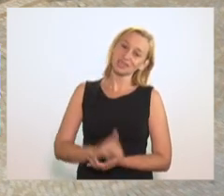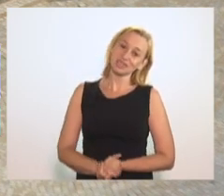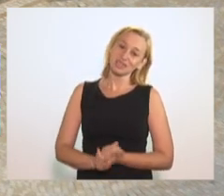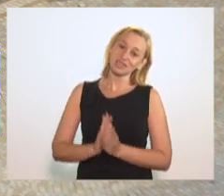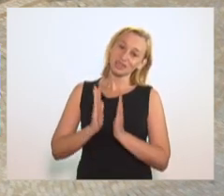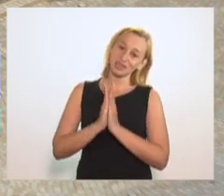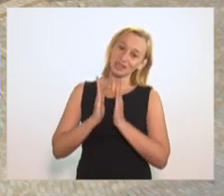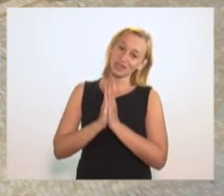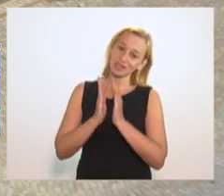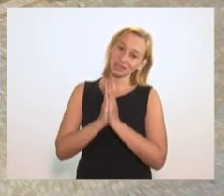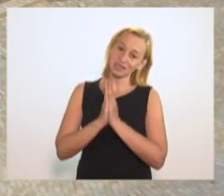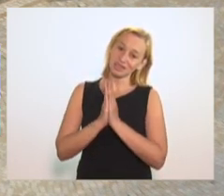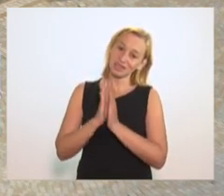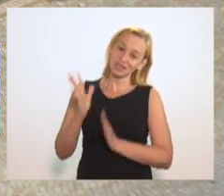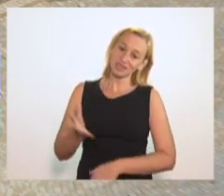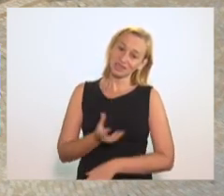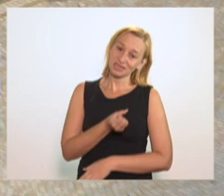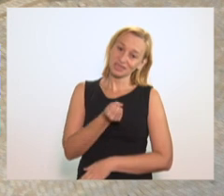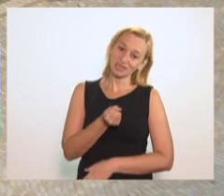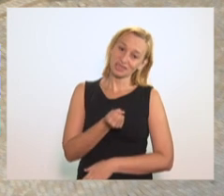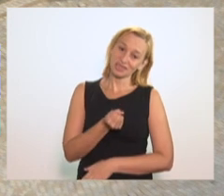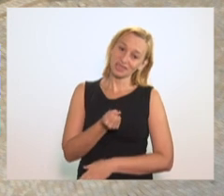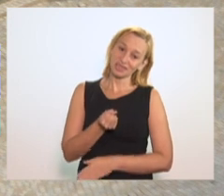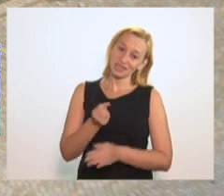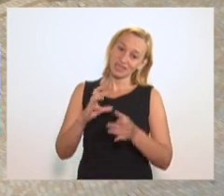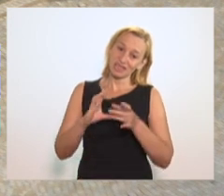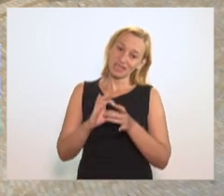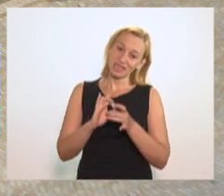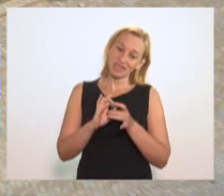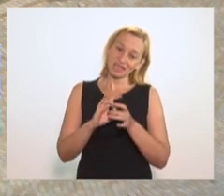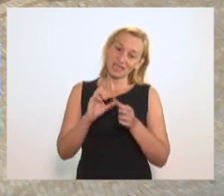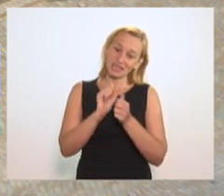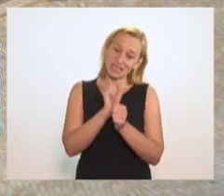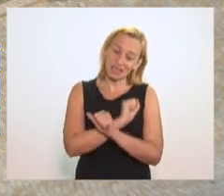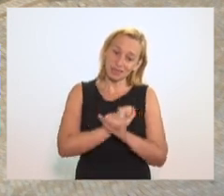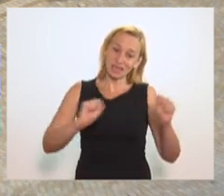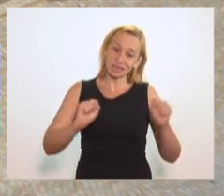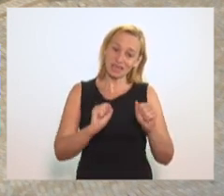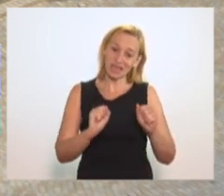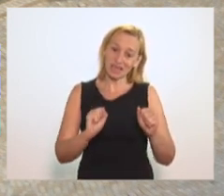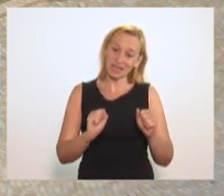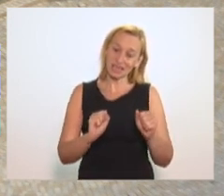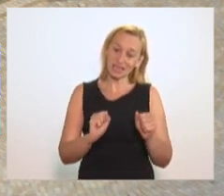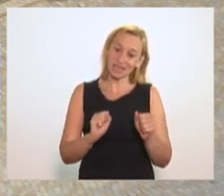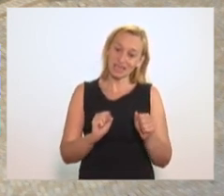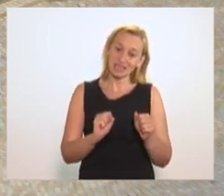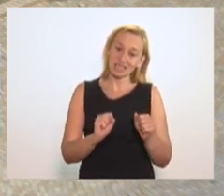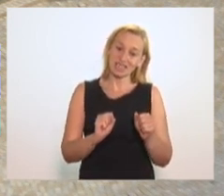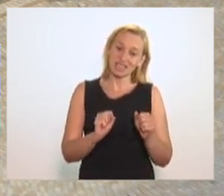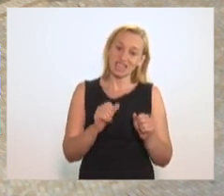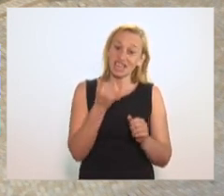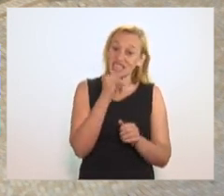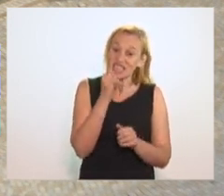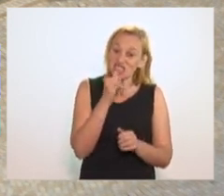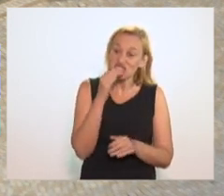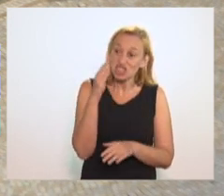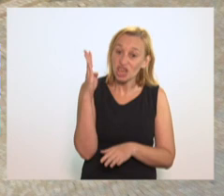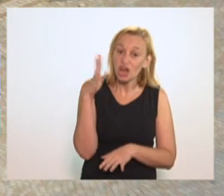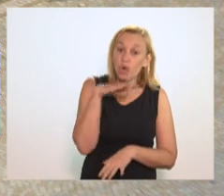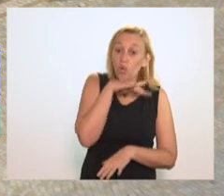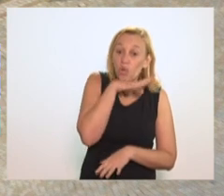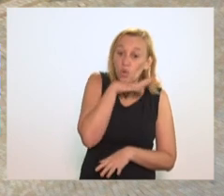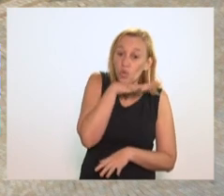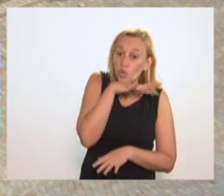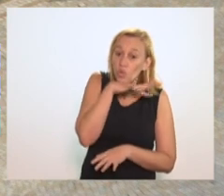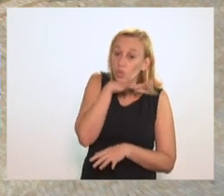oração dobra os joelhos faça oração para se livrar da energia negativa que o deputado líder da oposição está jogando para vossa excelência